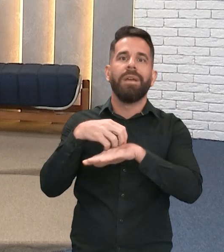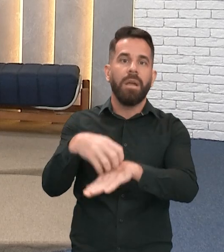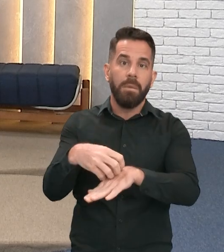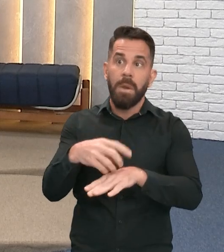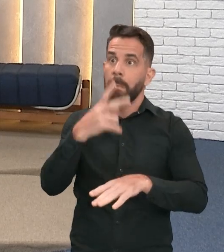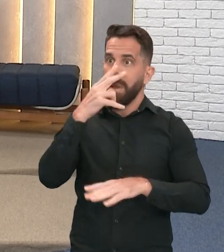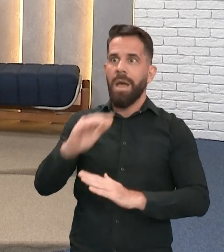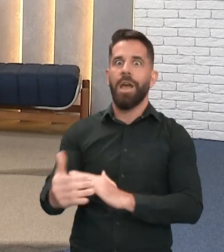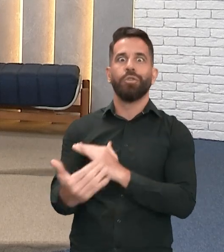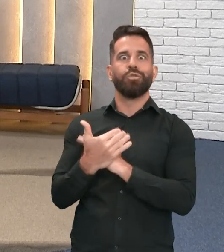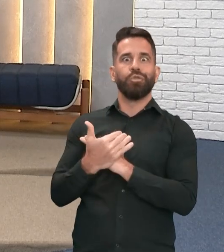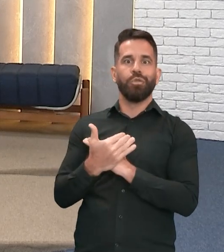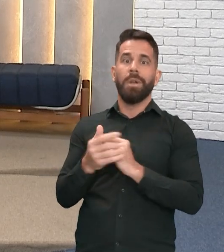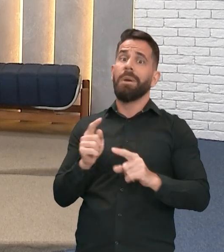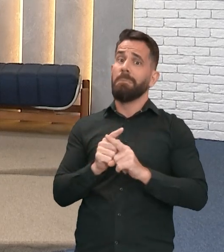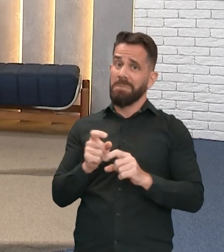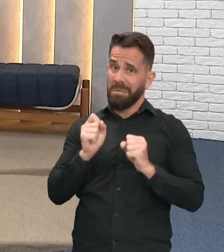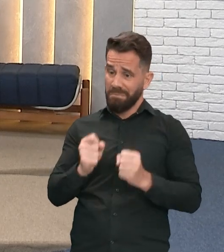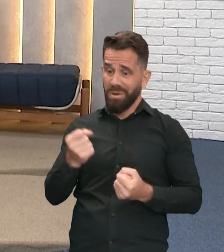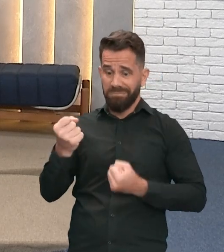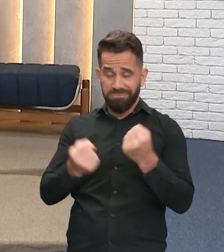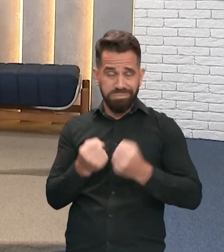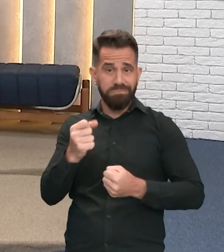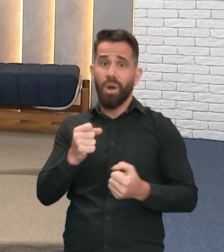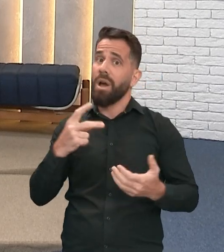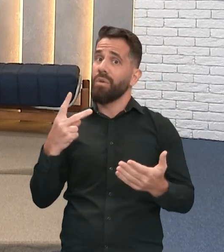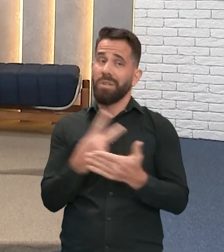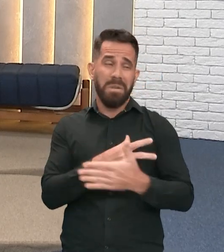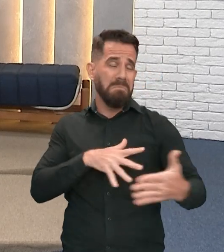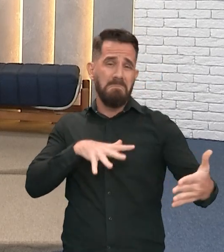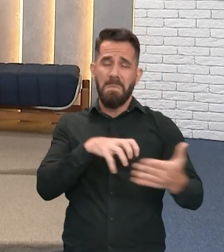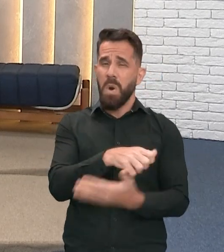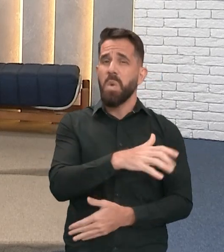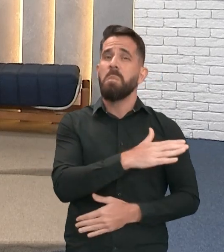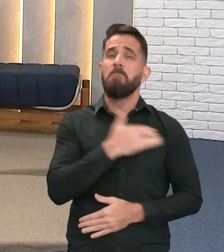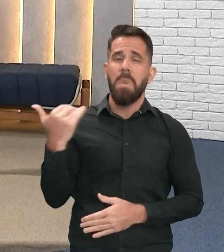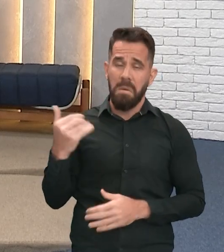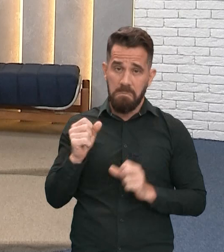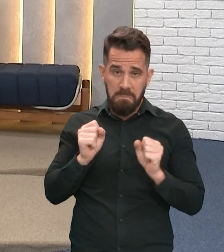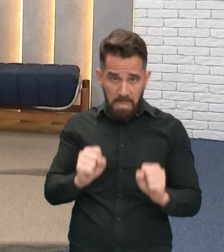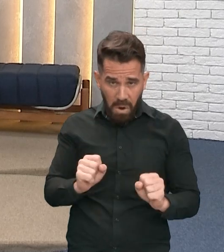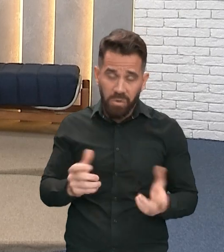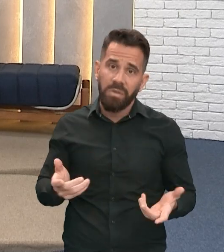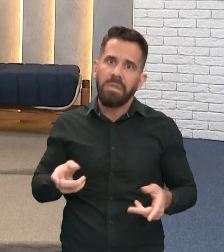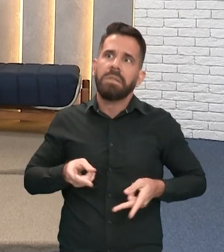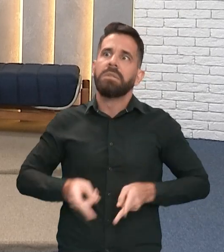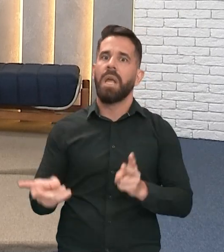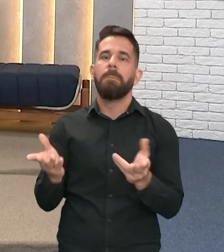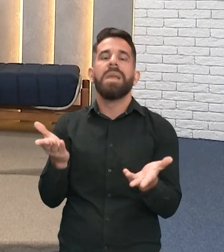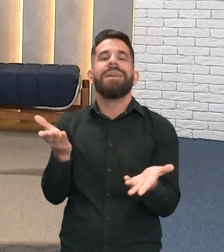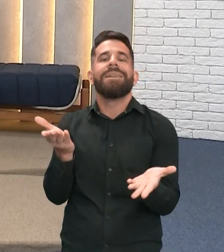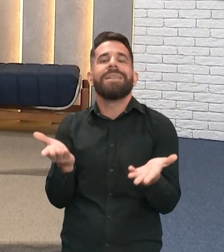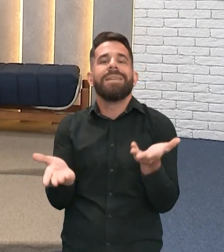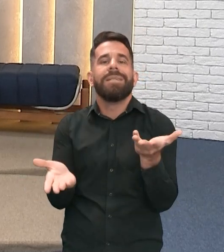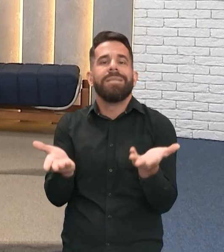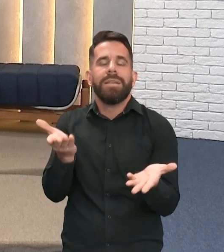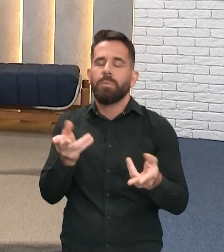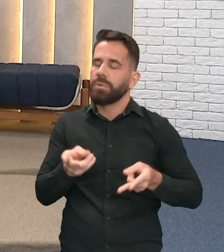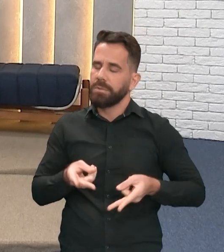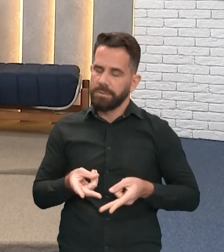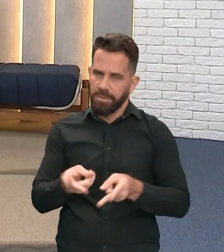benéfico para a gente. Mas ele também pode ser utilizado como uma arma. E assim como tudo na vida, é preciso ter essa dosagem. Sim.